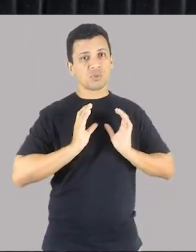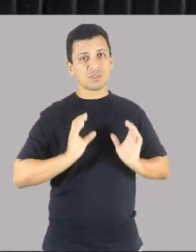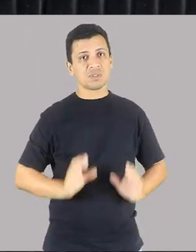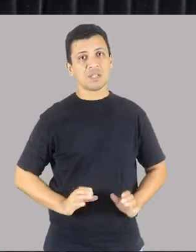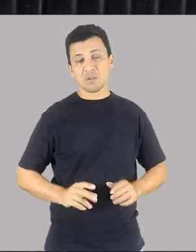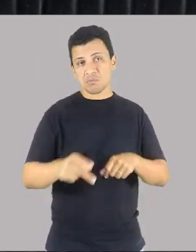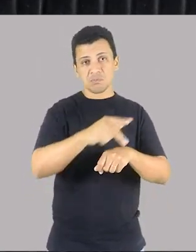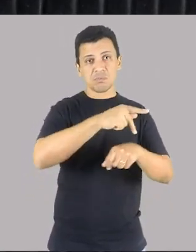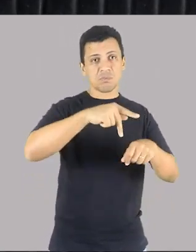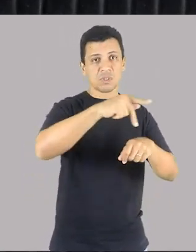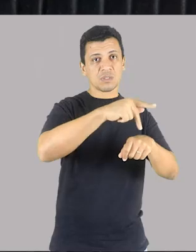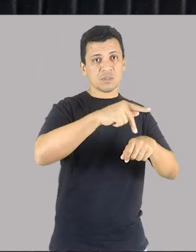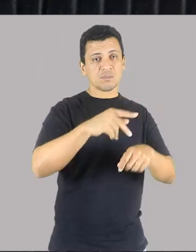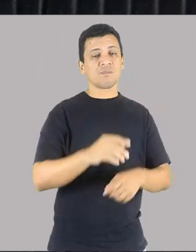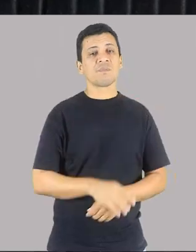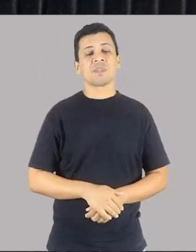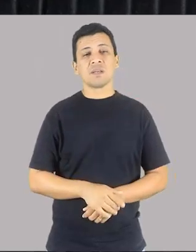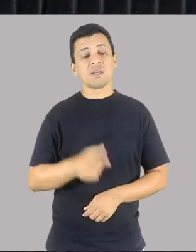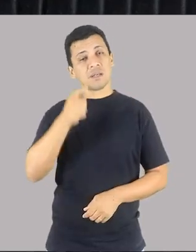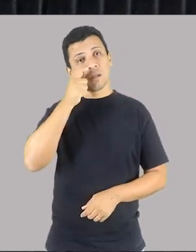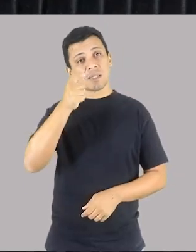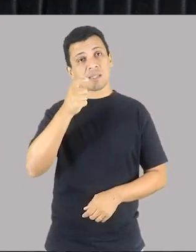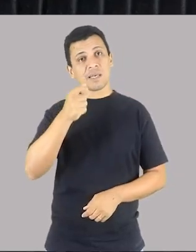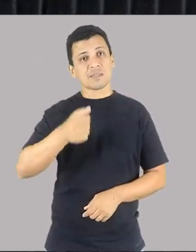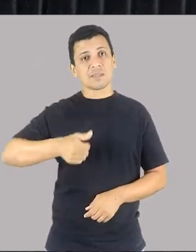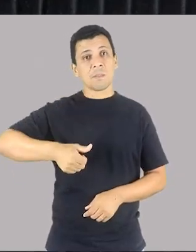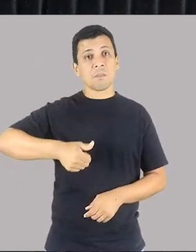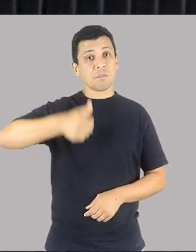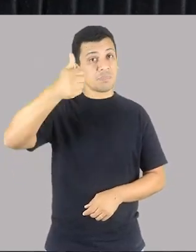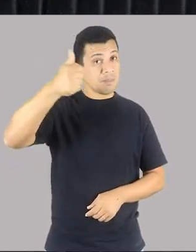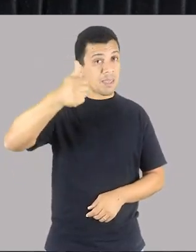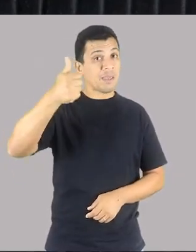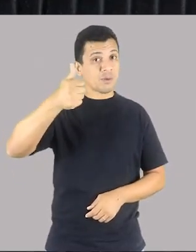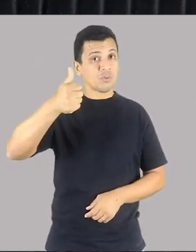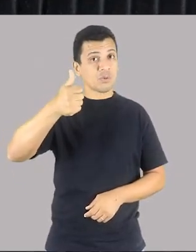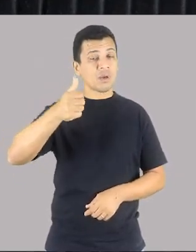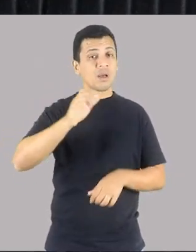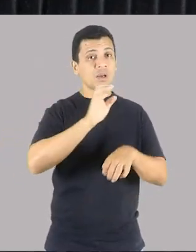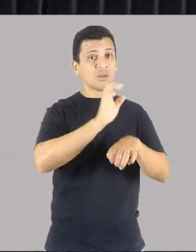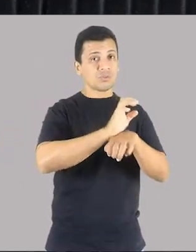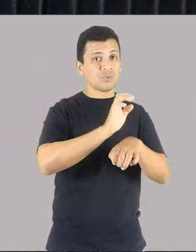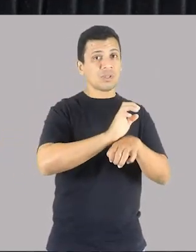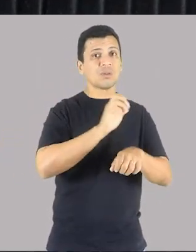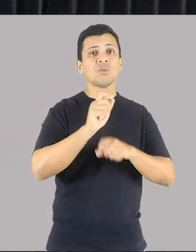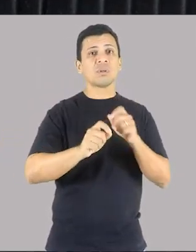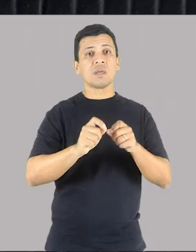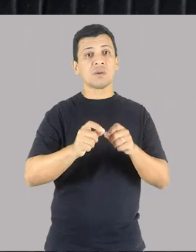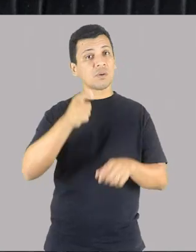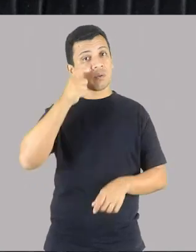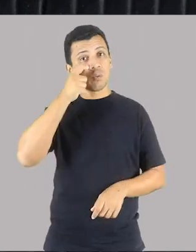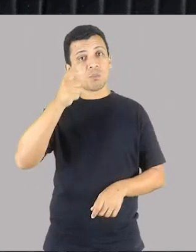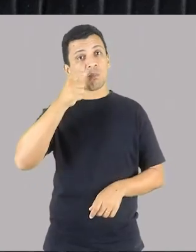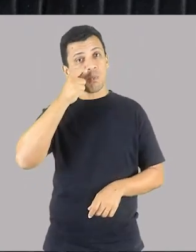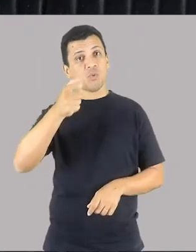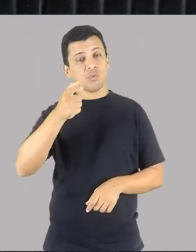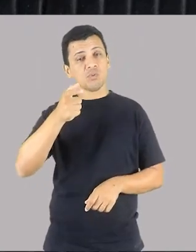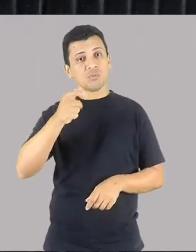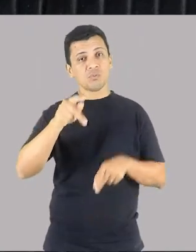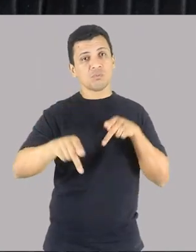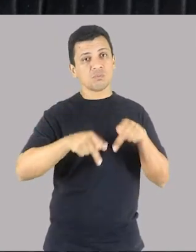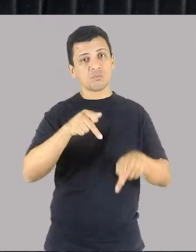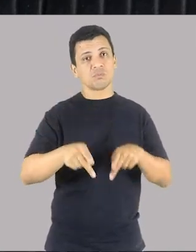Estado. Então, portanto, interessa primariamente ao Estado o interesse do povo, o interesse